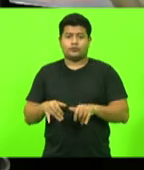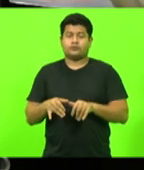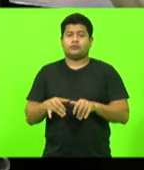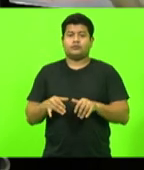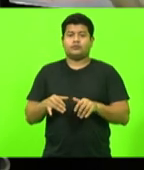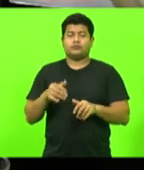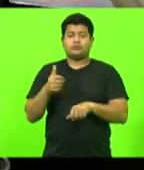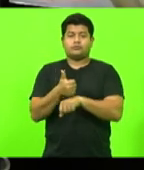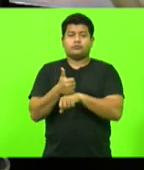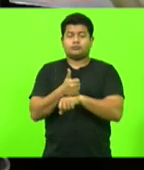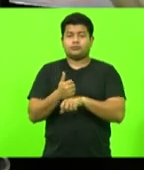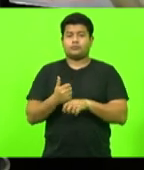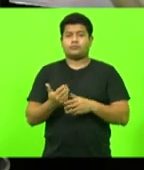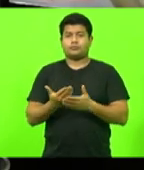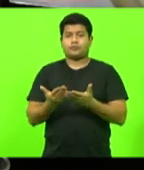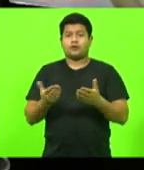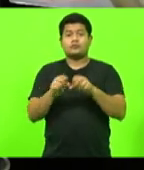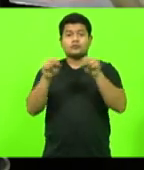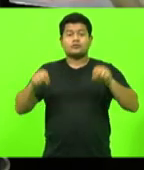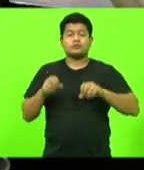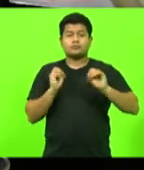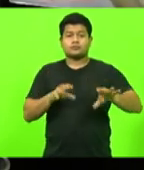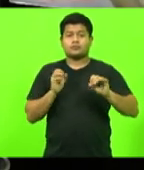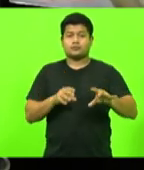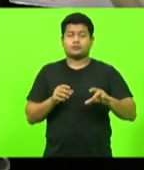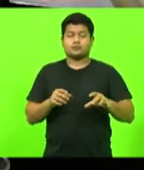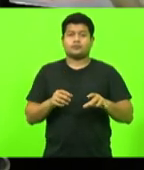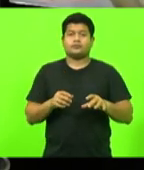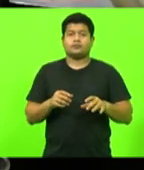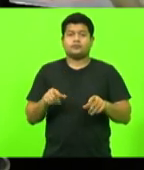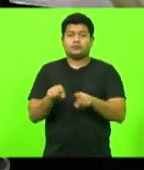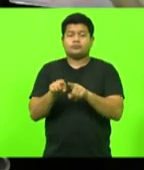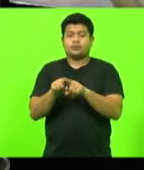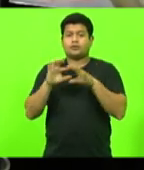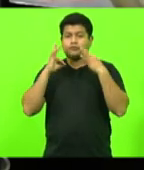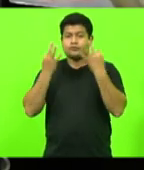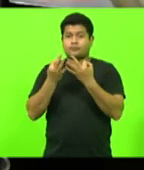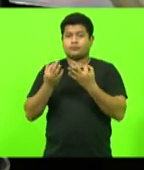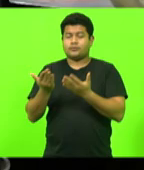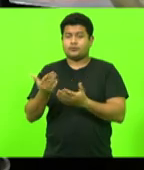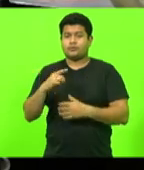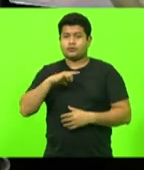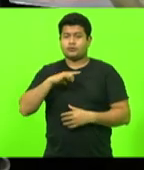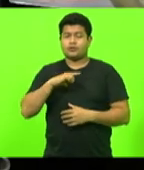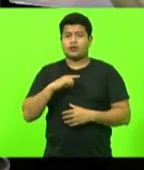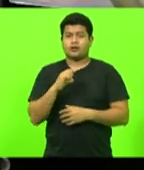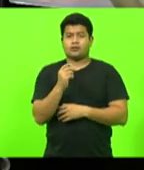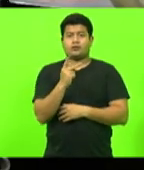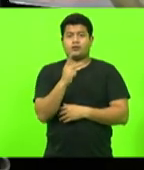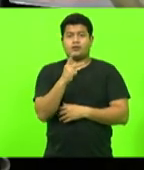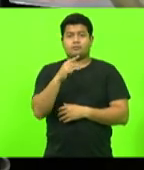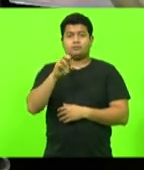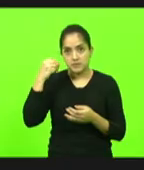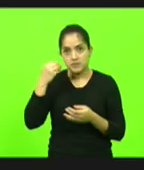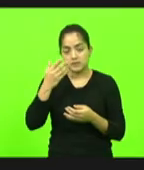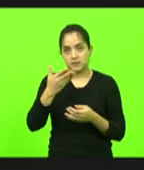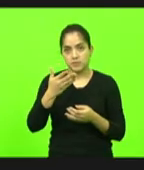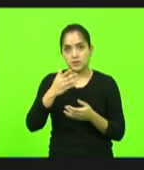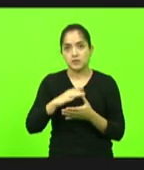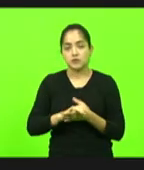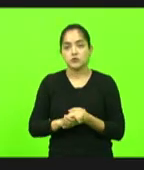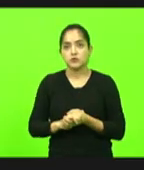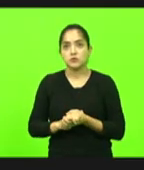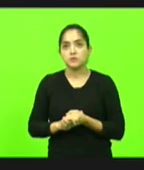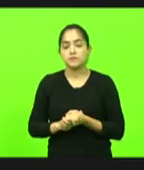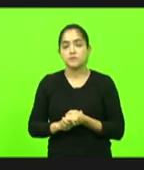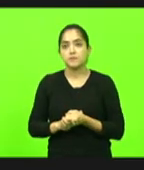nosso estado, além das pessoas, dos seus familiares que recebem pensão do IPREV. O parlamentar,